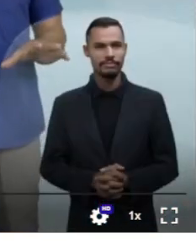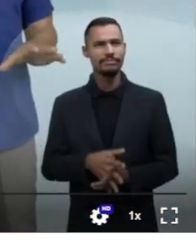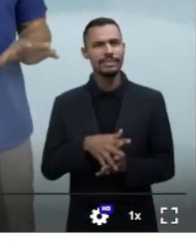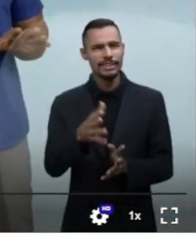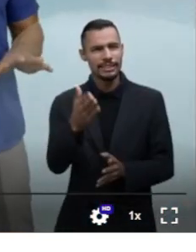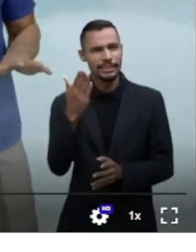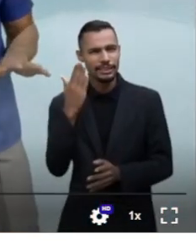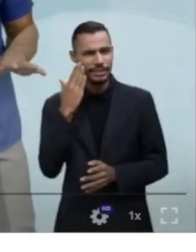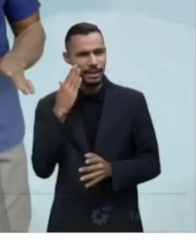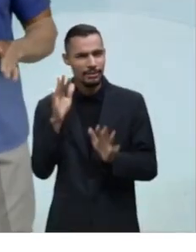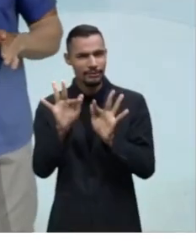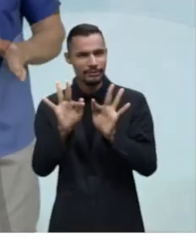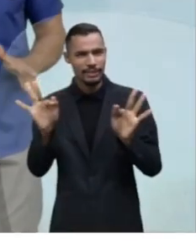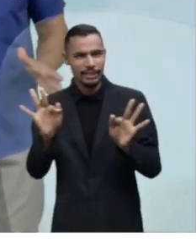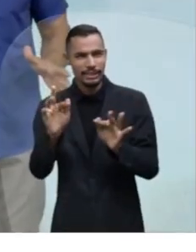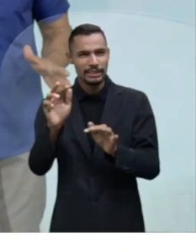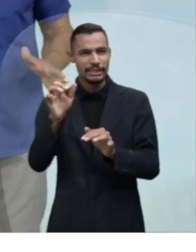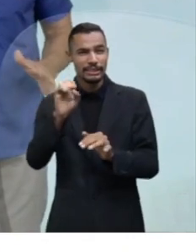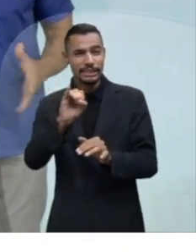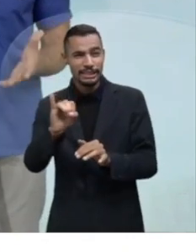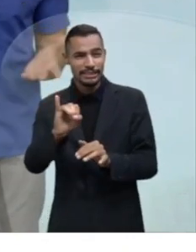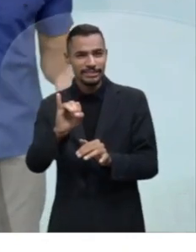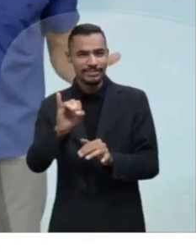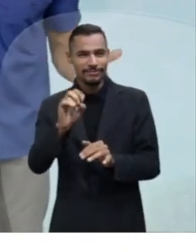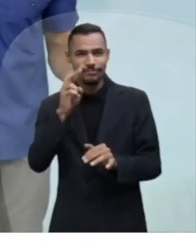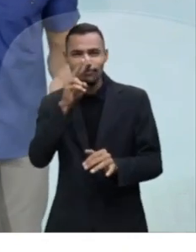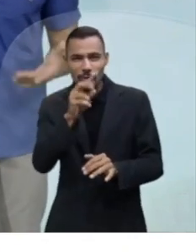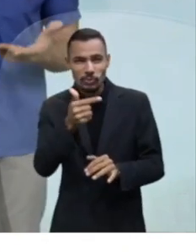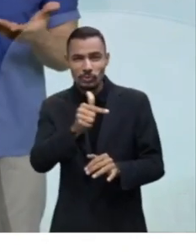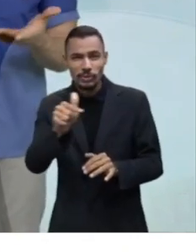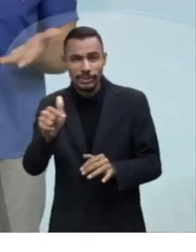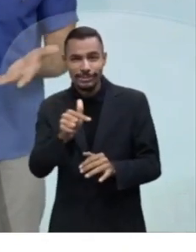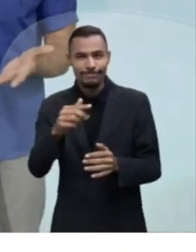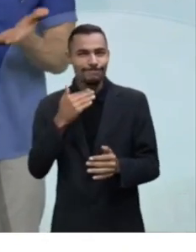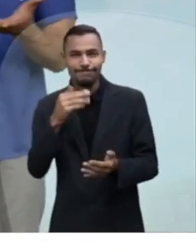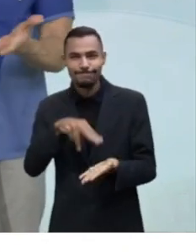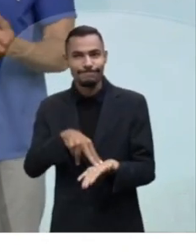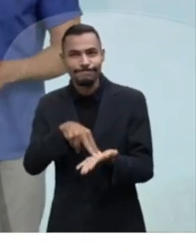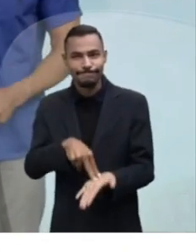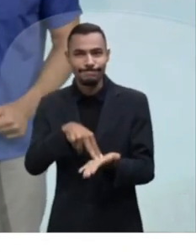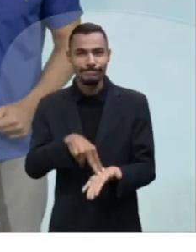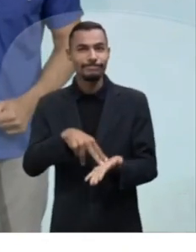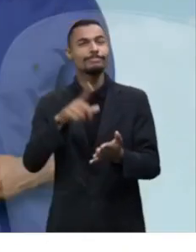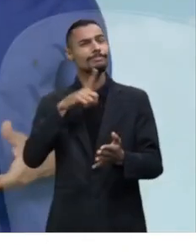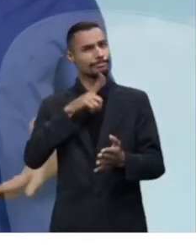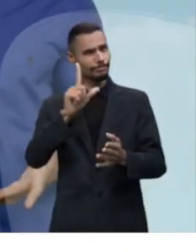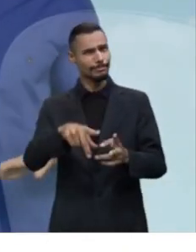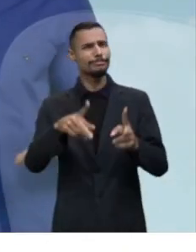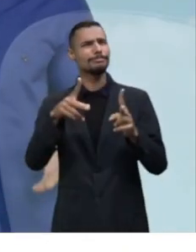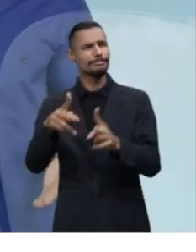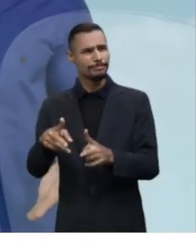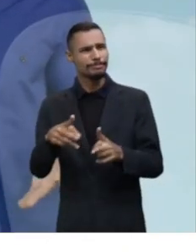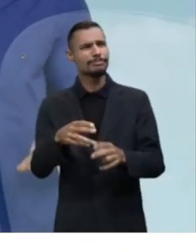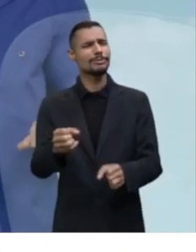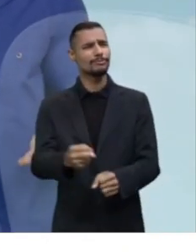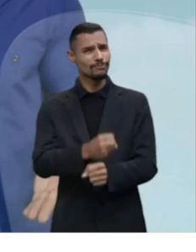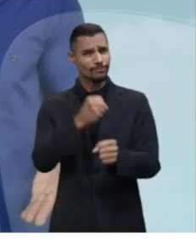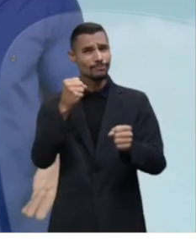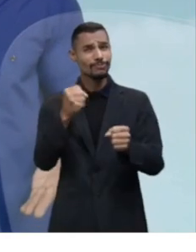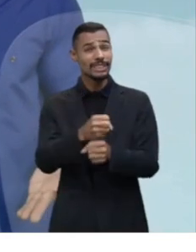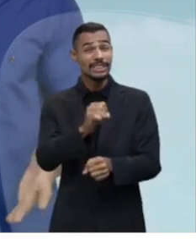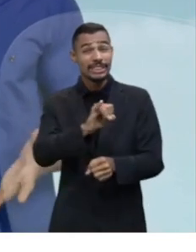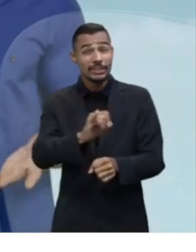sabe aquela história de que saco vazio não para em pé? Pois então, isso também se aplica às construções. É que sem elementos